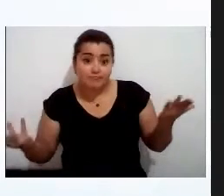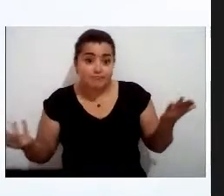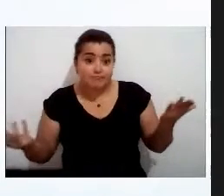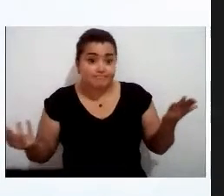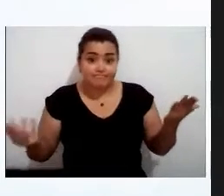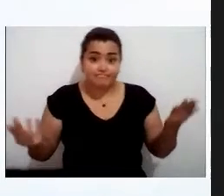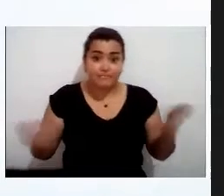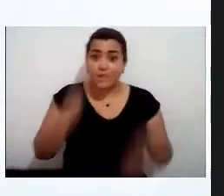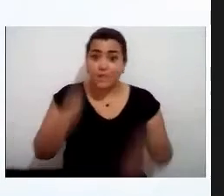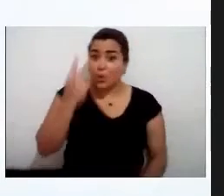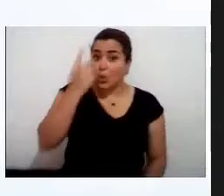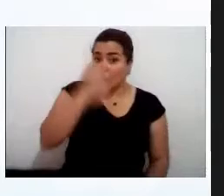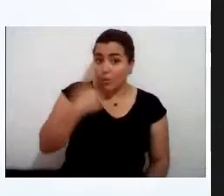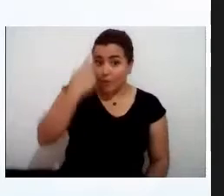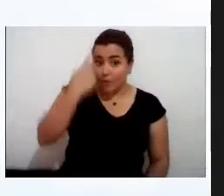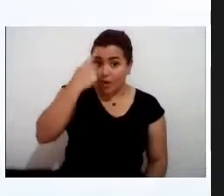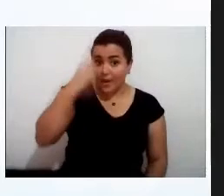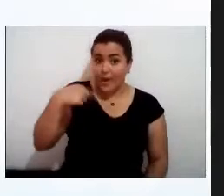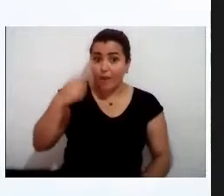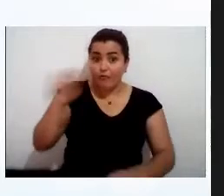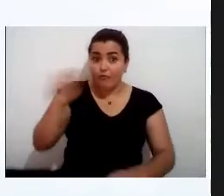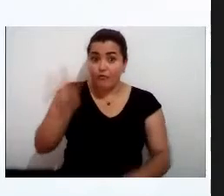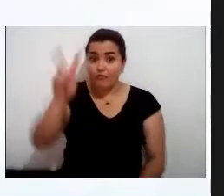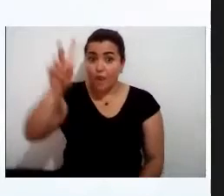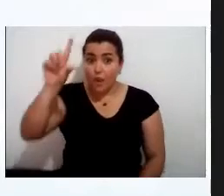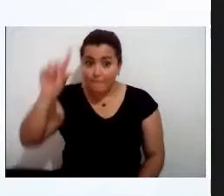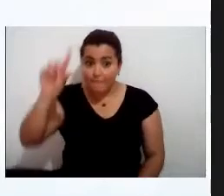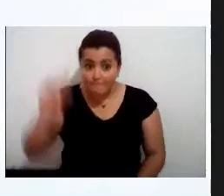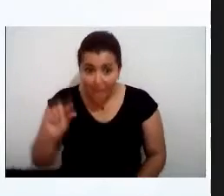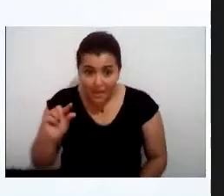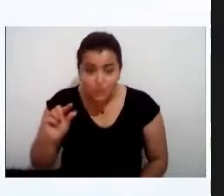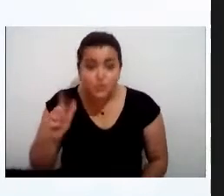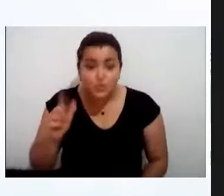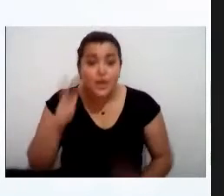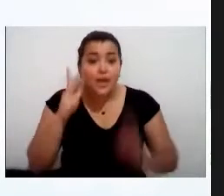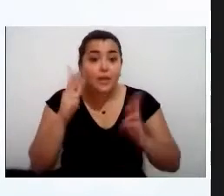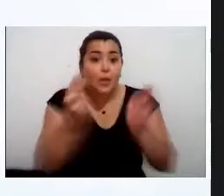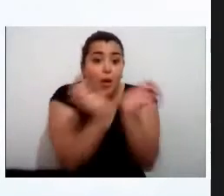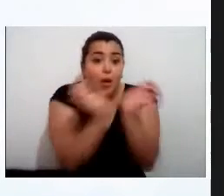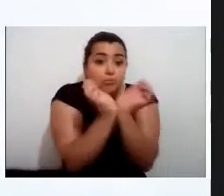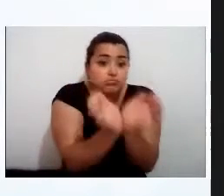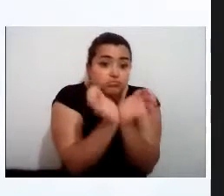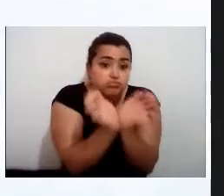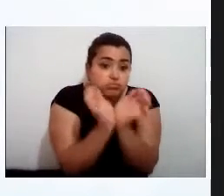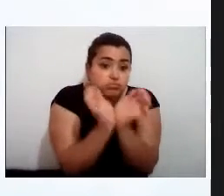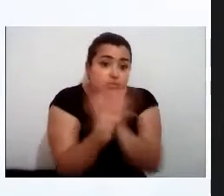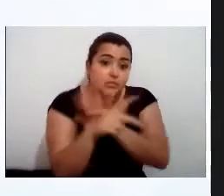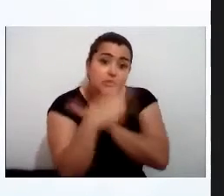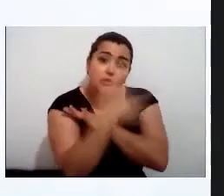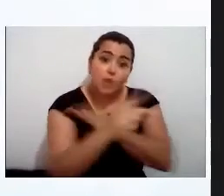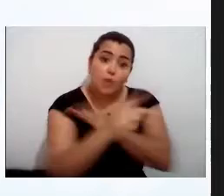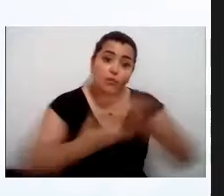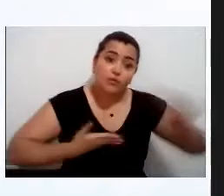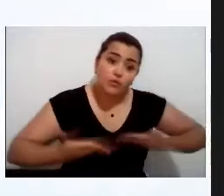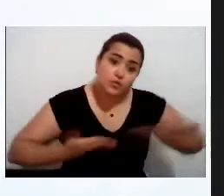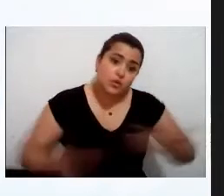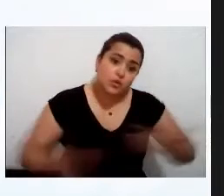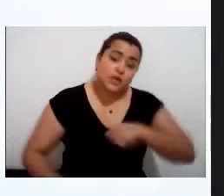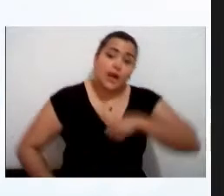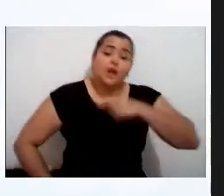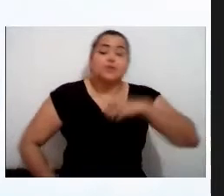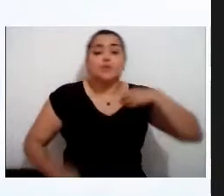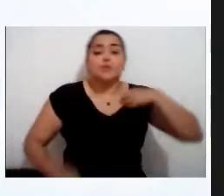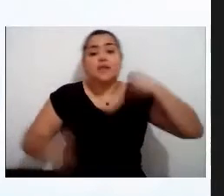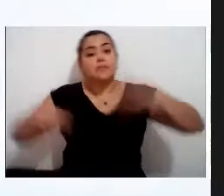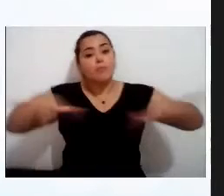hora baixíssima, né? E explora uma mão de obra que está farta em função do desemprego. Então, o movimento